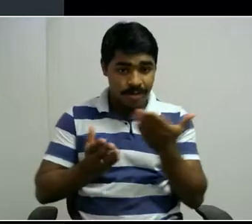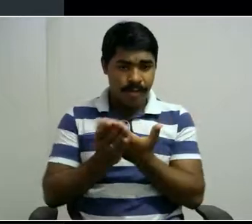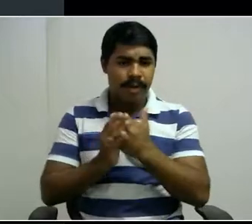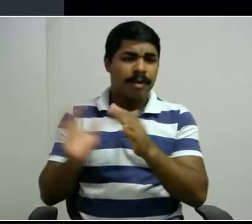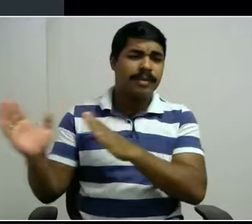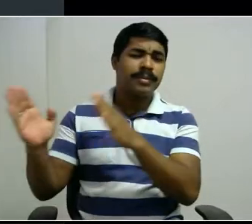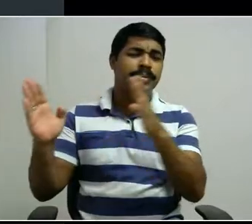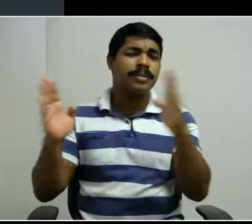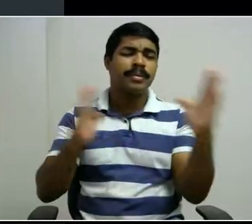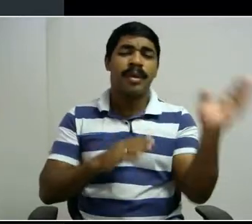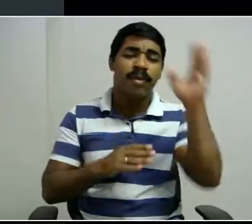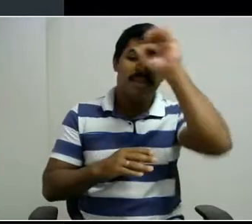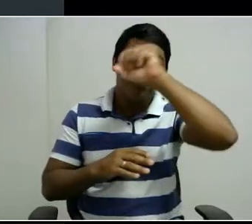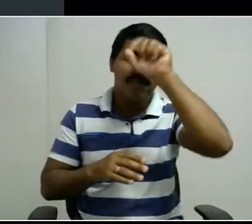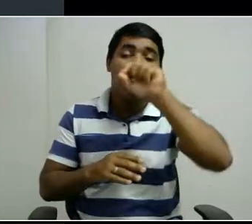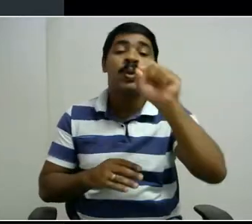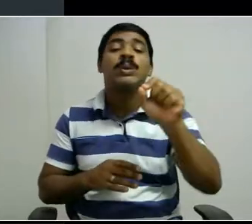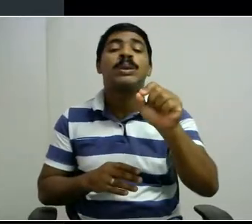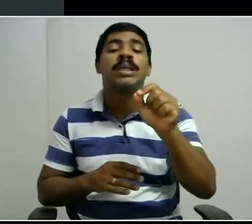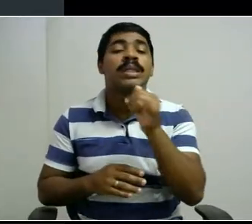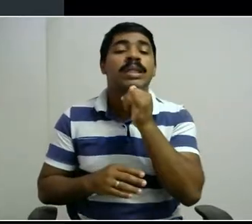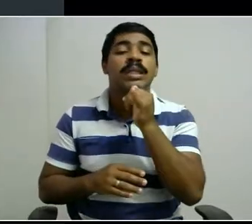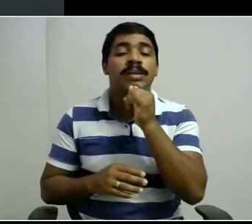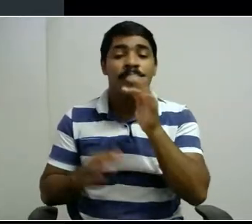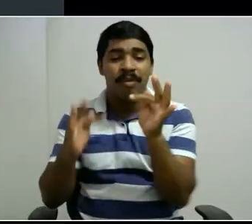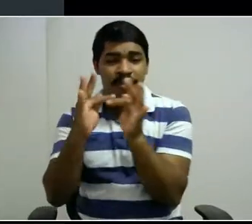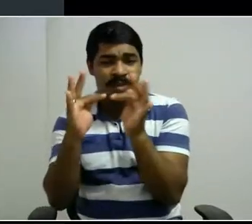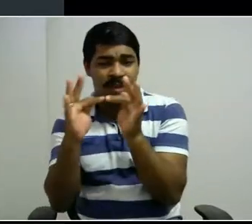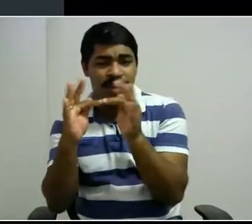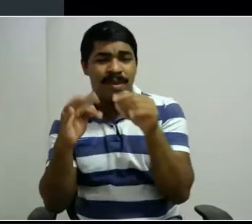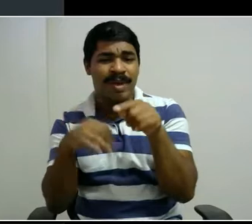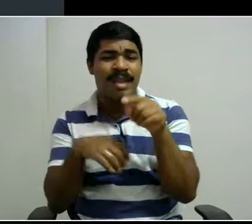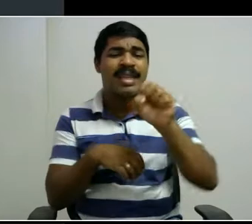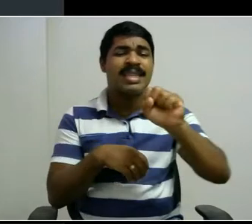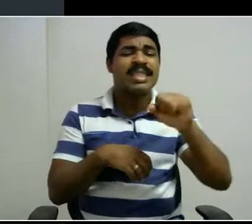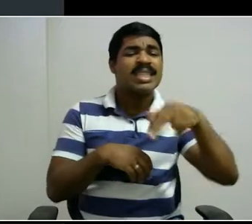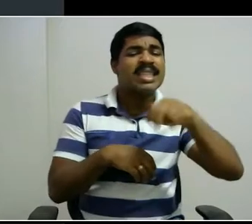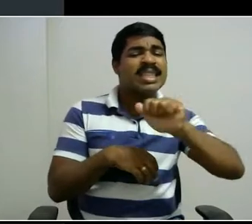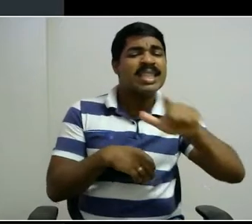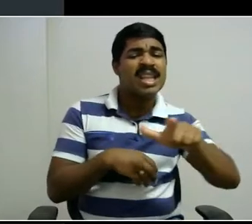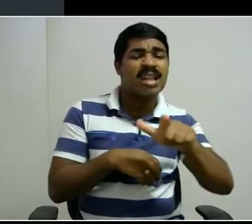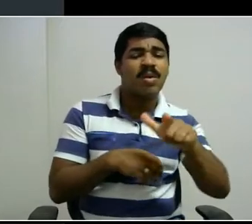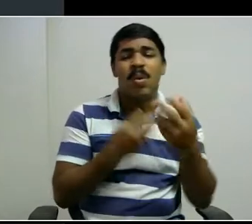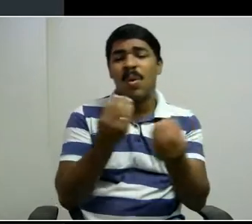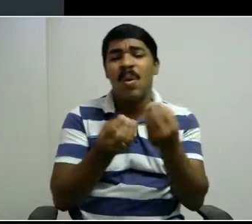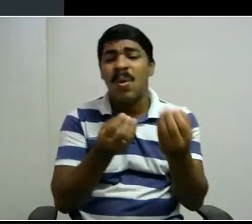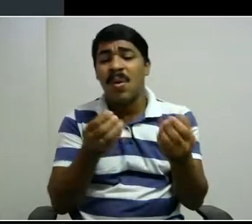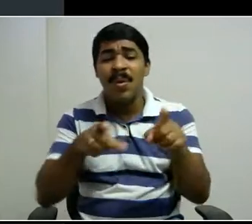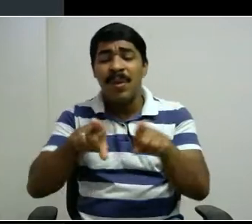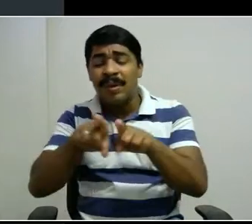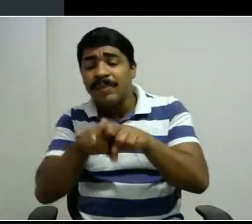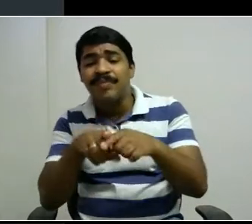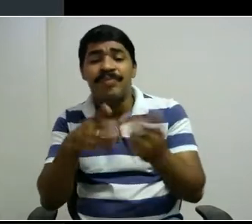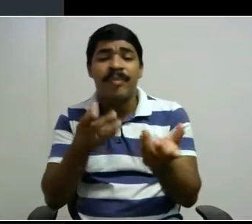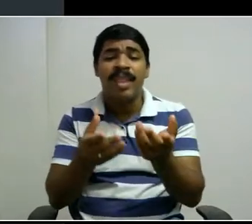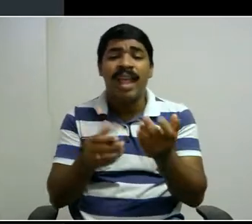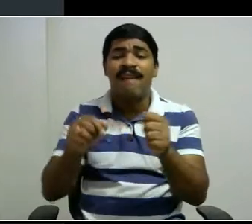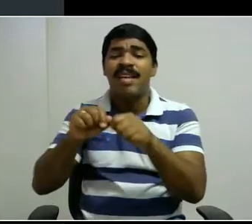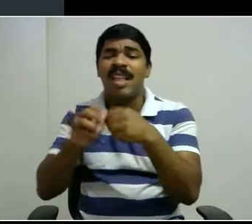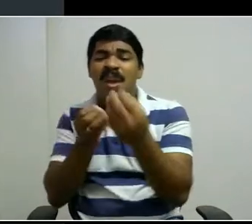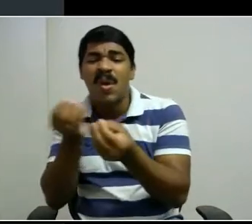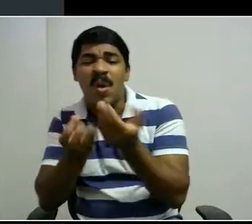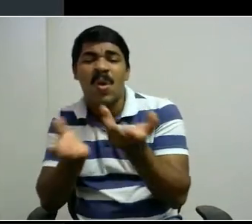fazendo o estudo do sinal de uma função afim. Como deve ser feito e o que significa fazer o estudo do sinal de uma função.